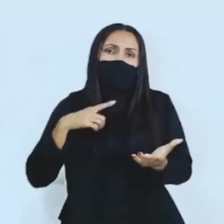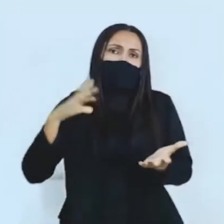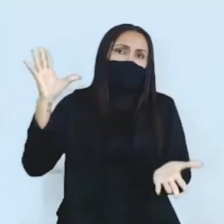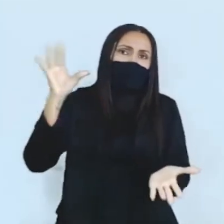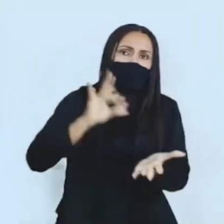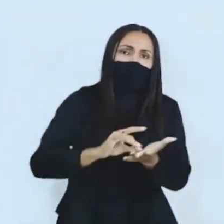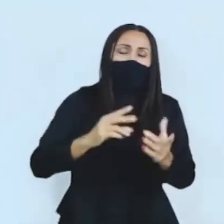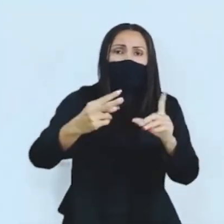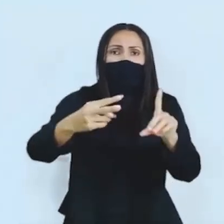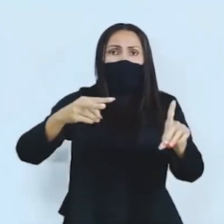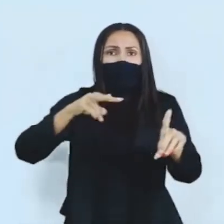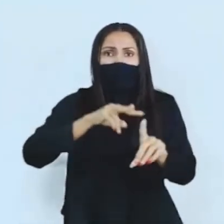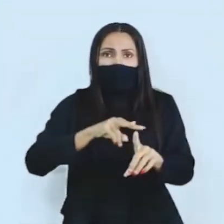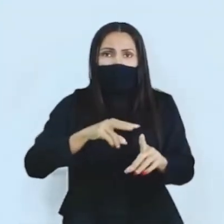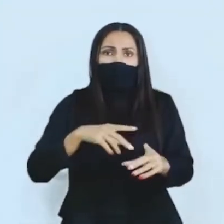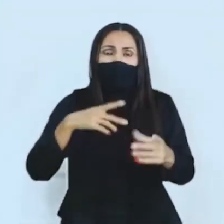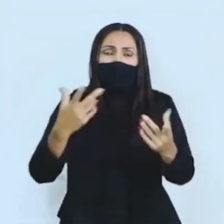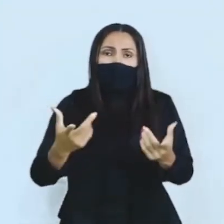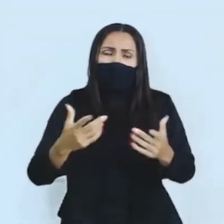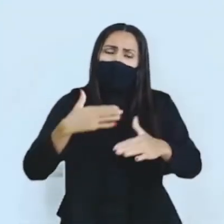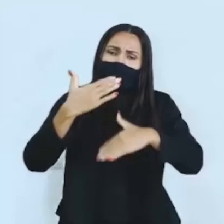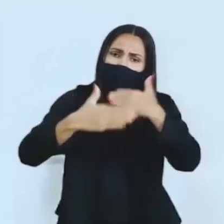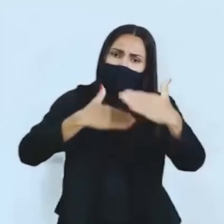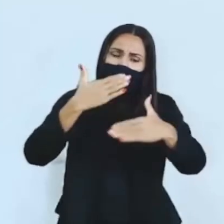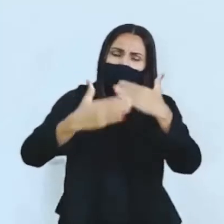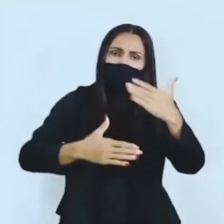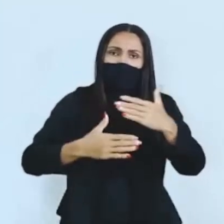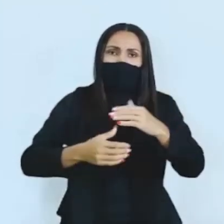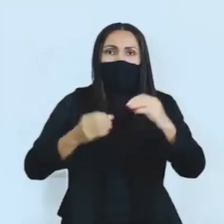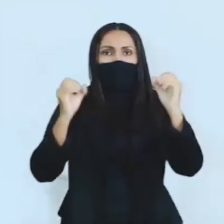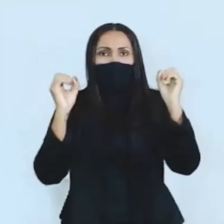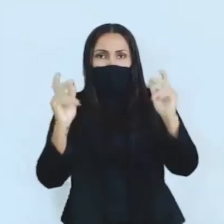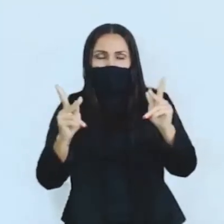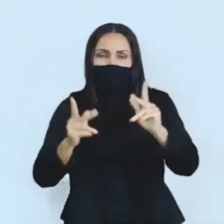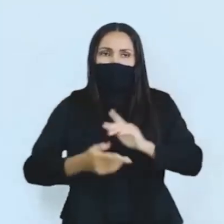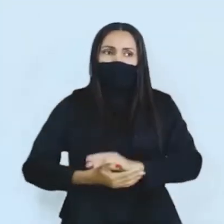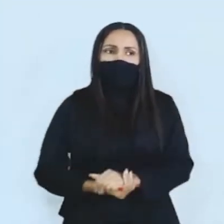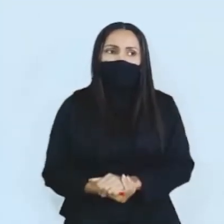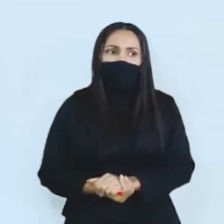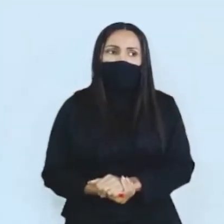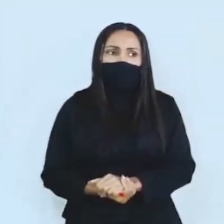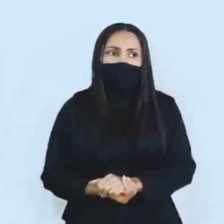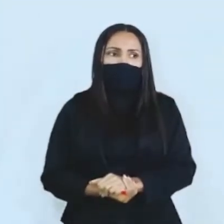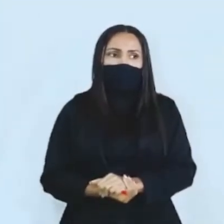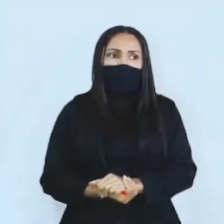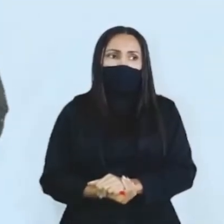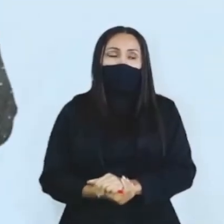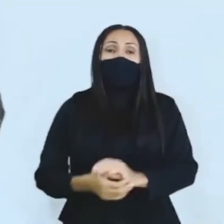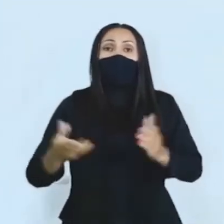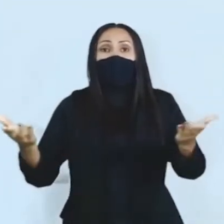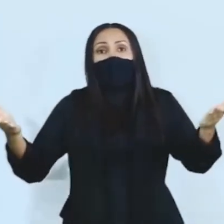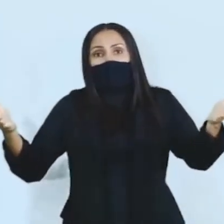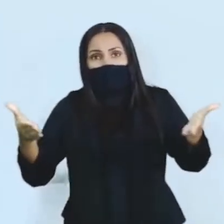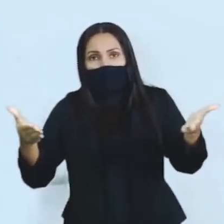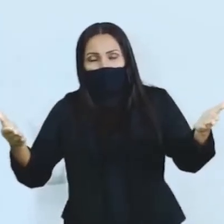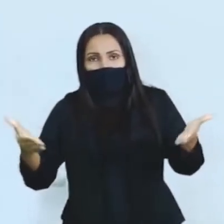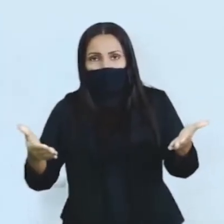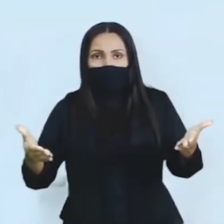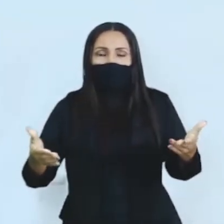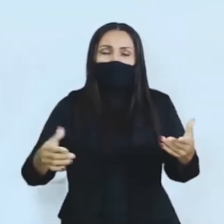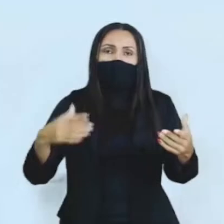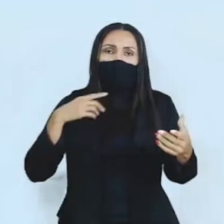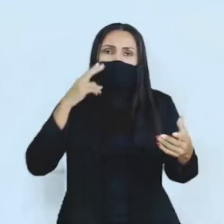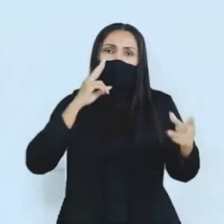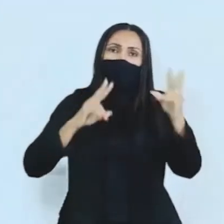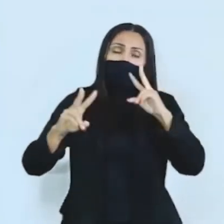na perspectiva cavaleira quando você for construir o objeto, certo? Então, agora nós vamos ver uma coisa